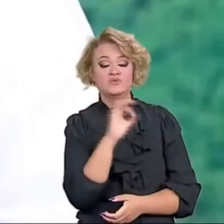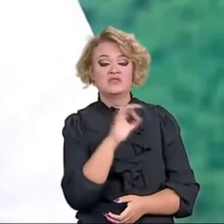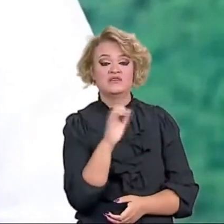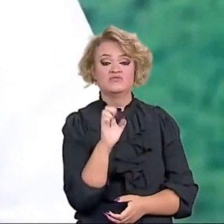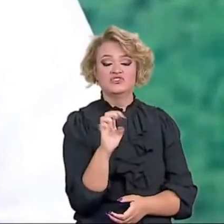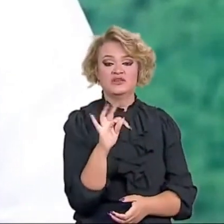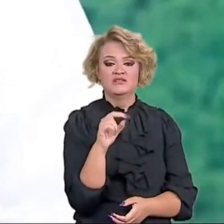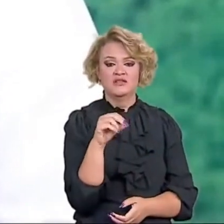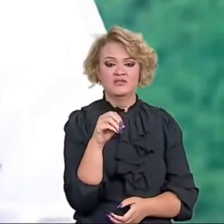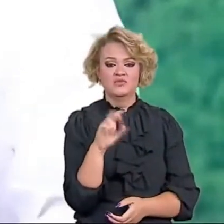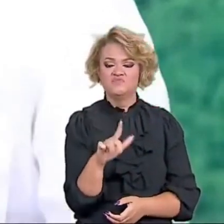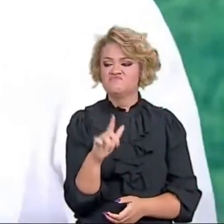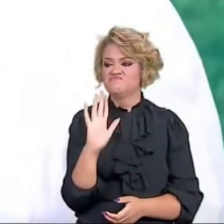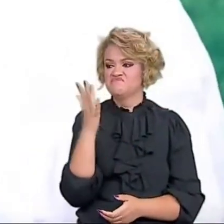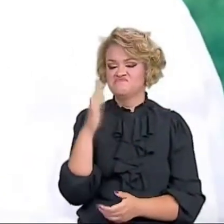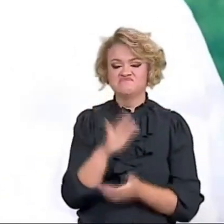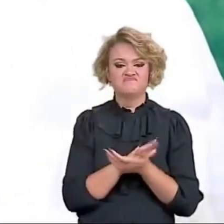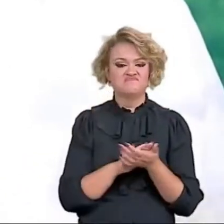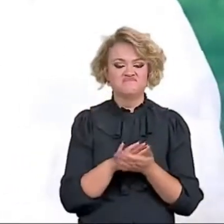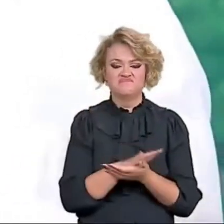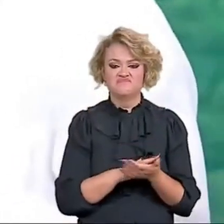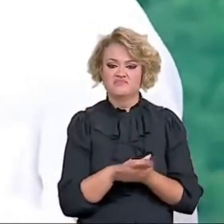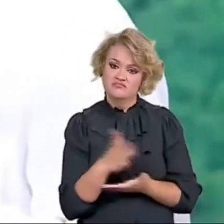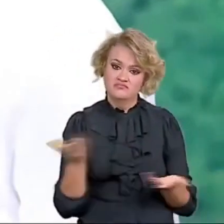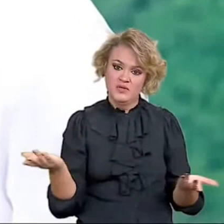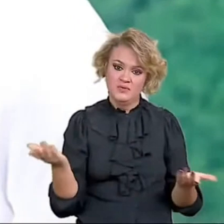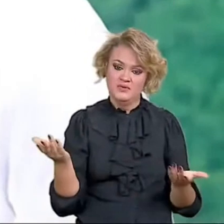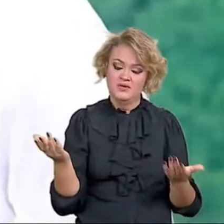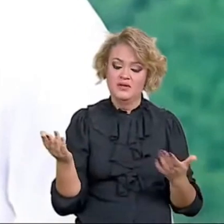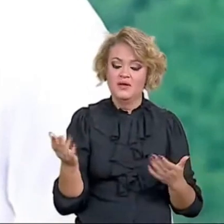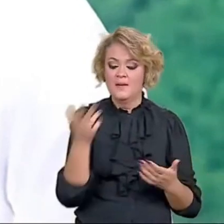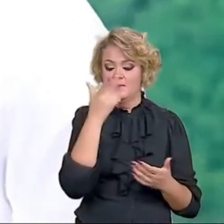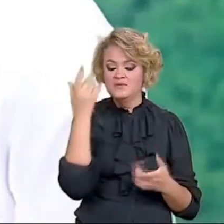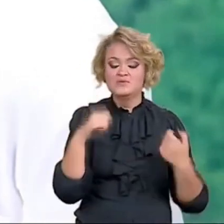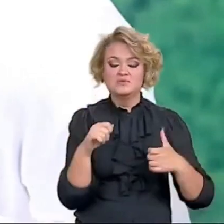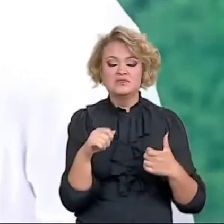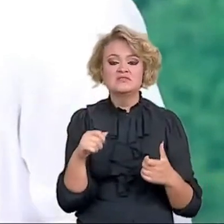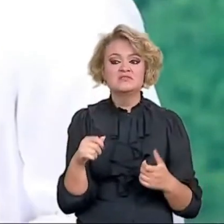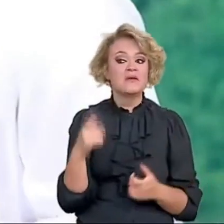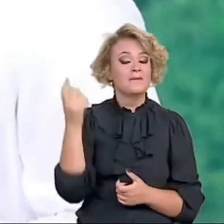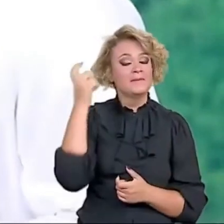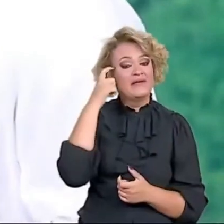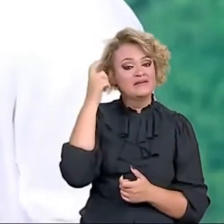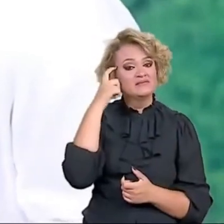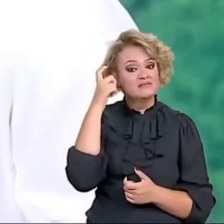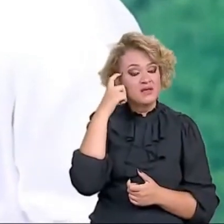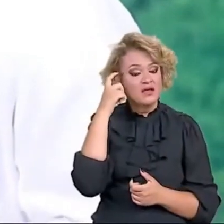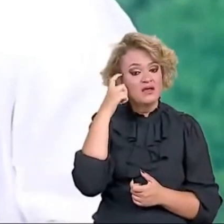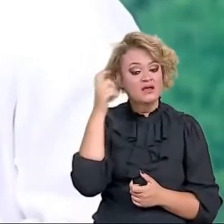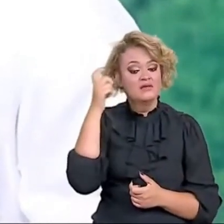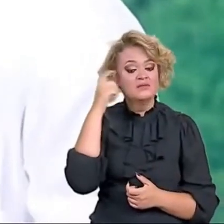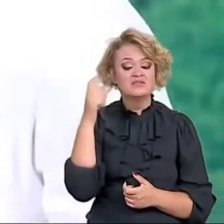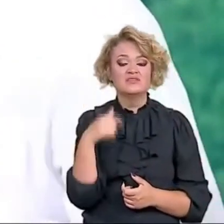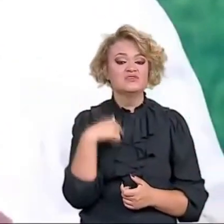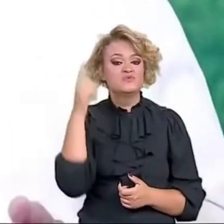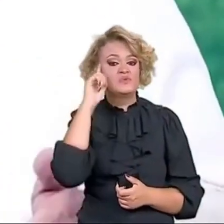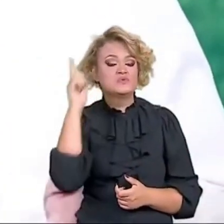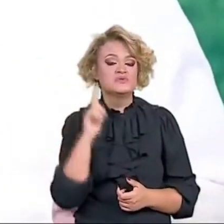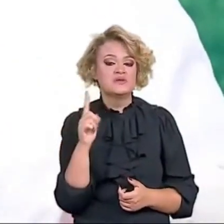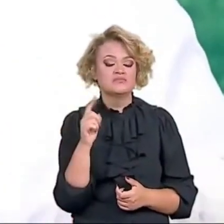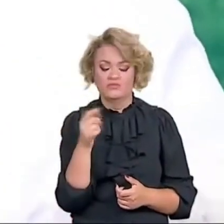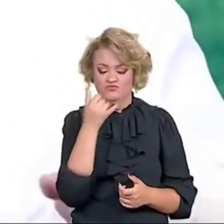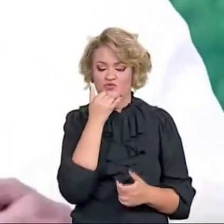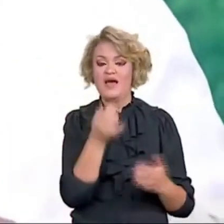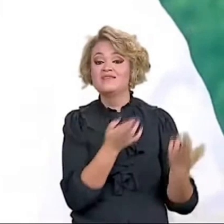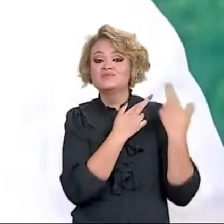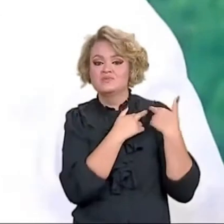Não aconteceu nada. Ora, essa gente precisa ter em conta, sabe, que a responsabilidade de cuidar do planeta não